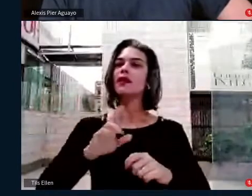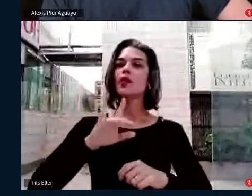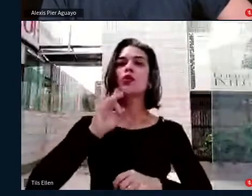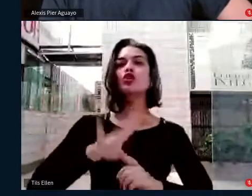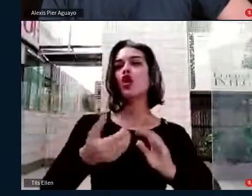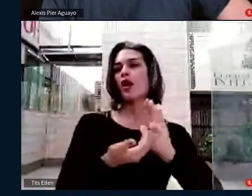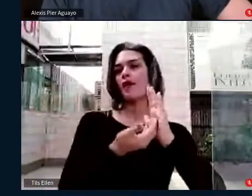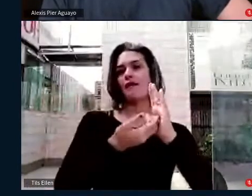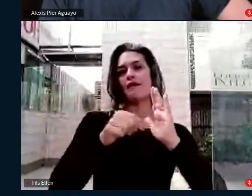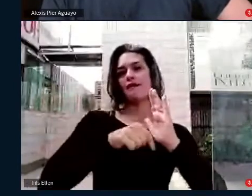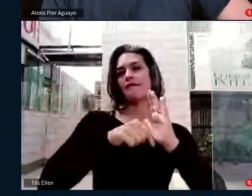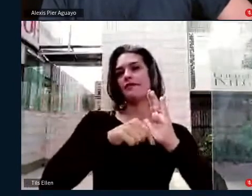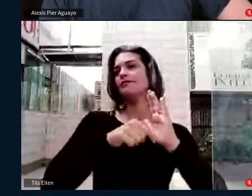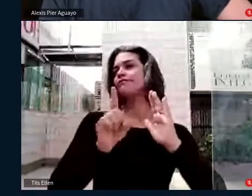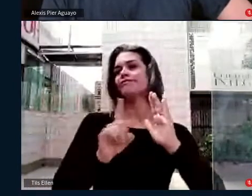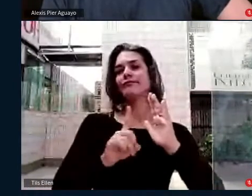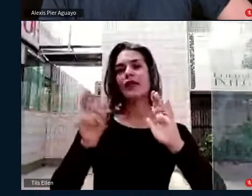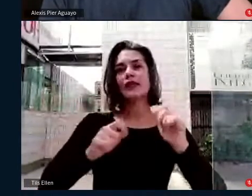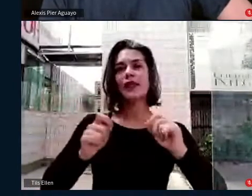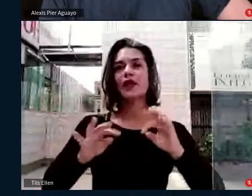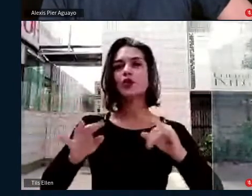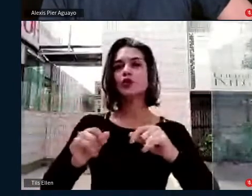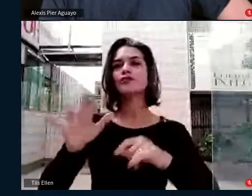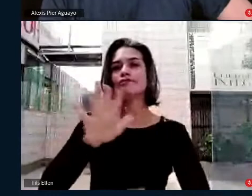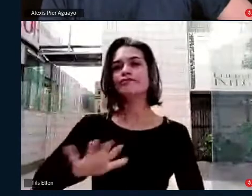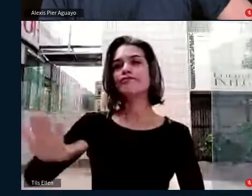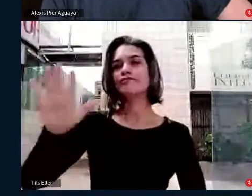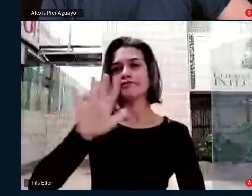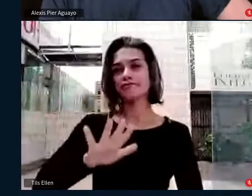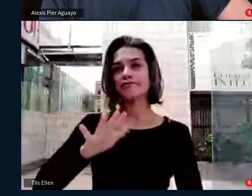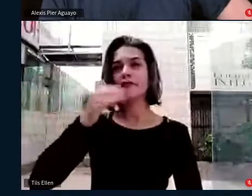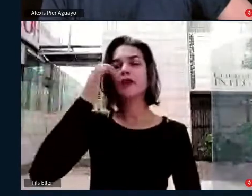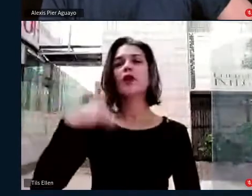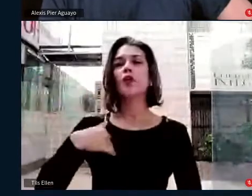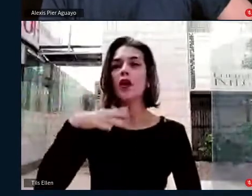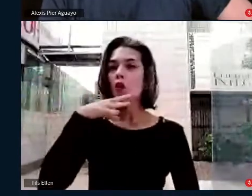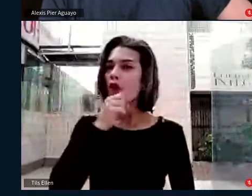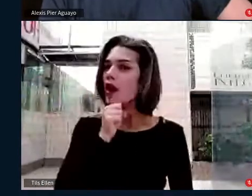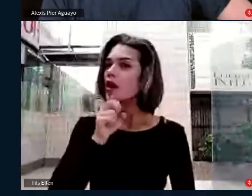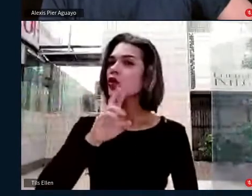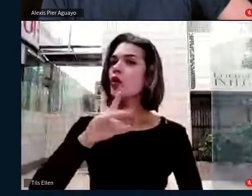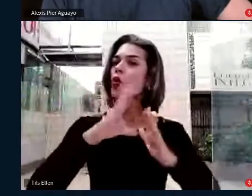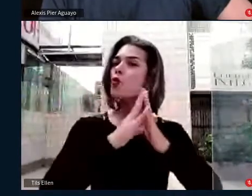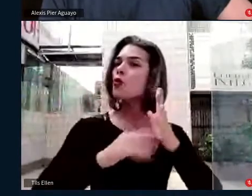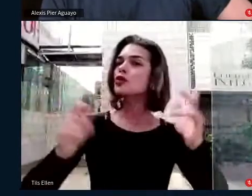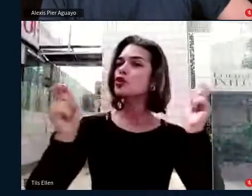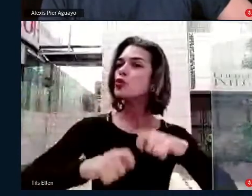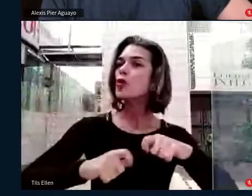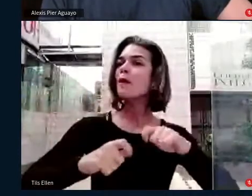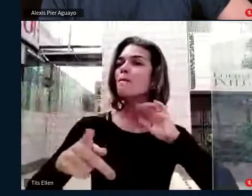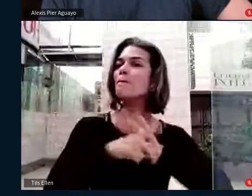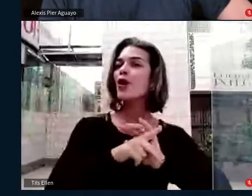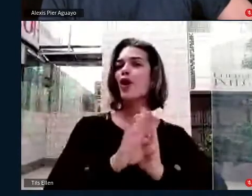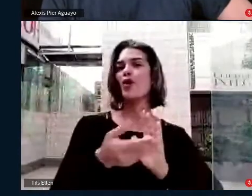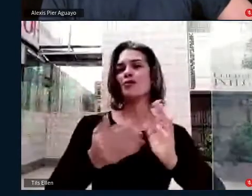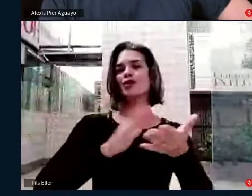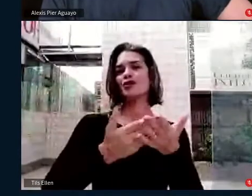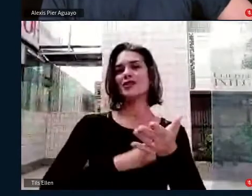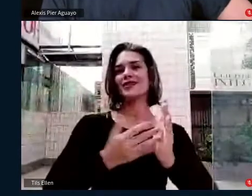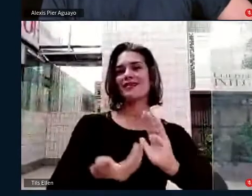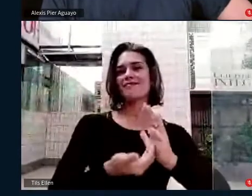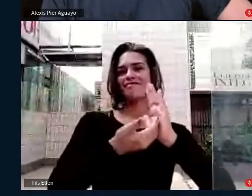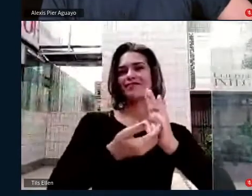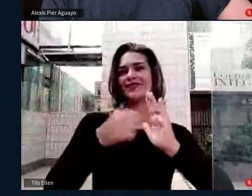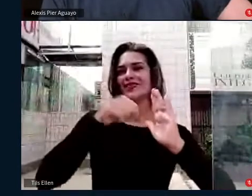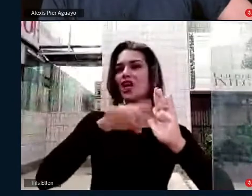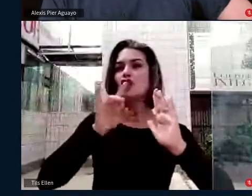dos Deputados do Brasil. Então, eu acho que não é um modelo de competência para intérpretes da TV Câmara